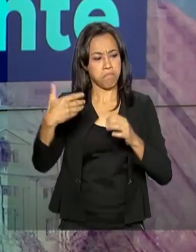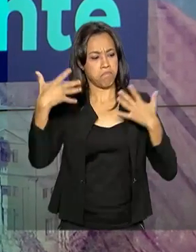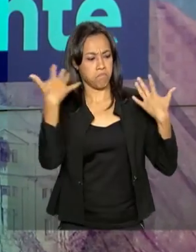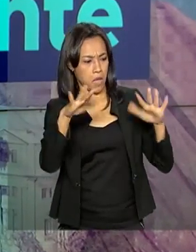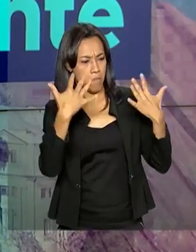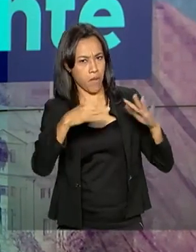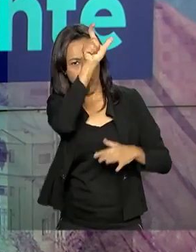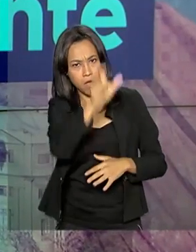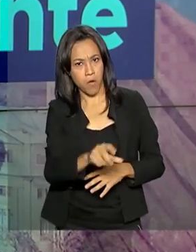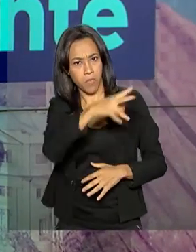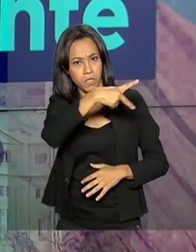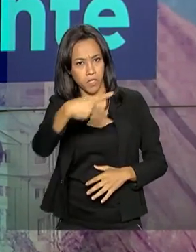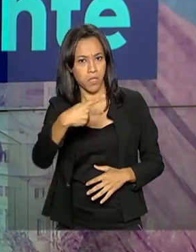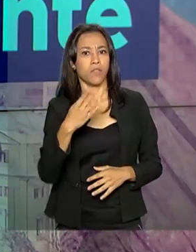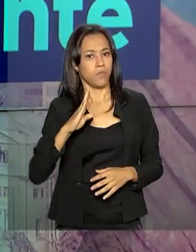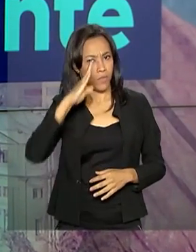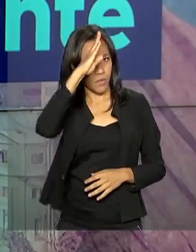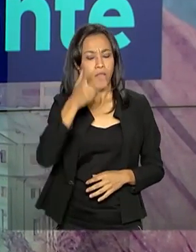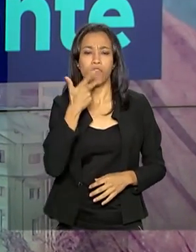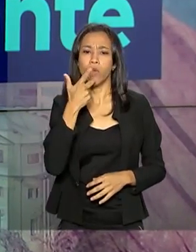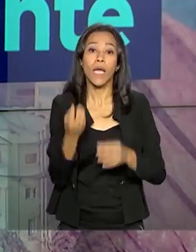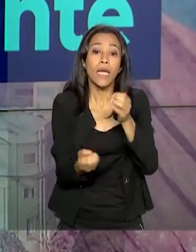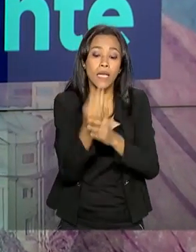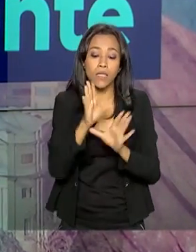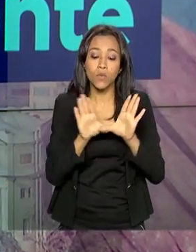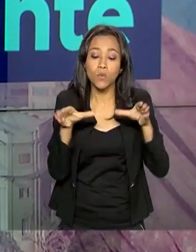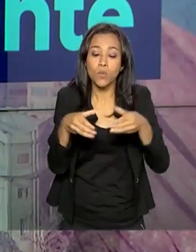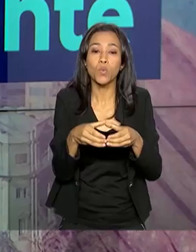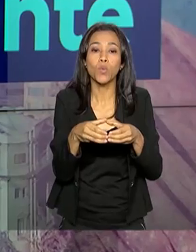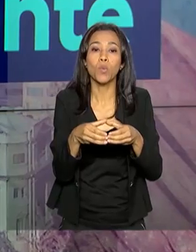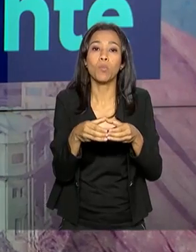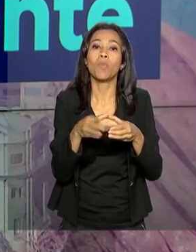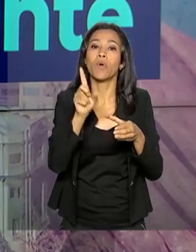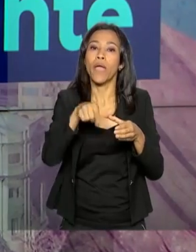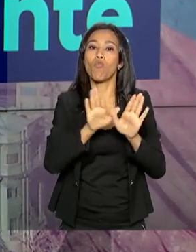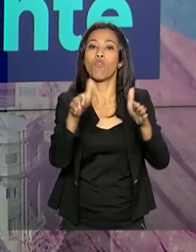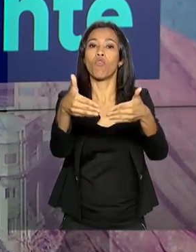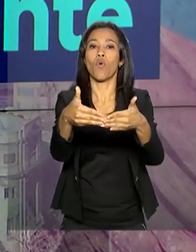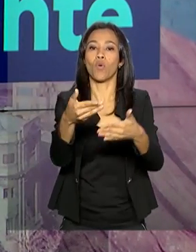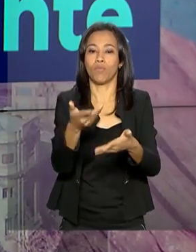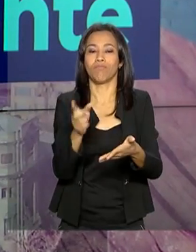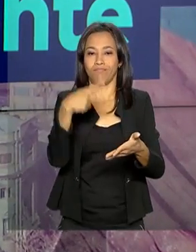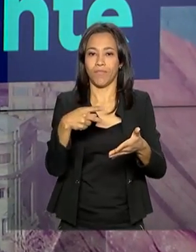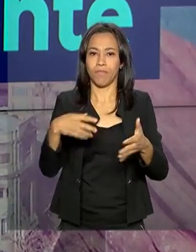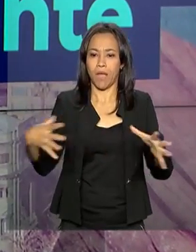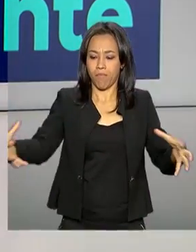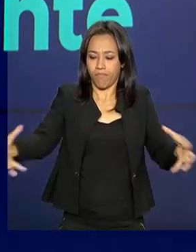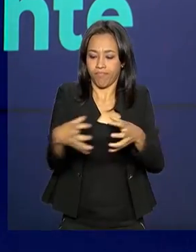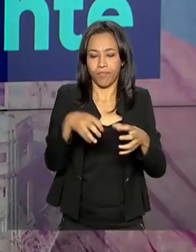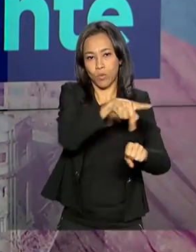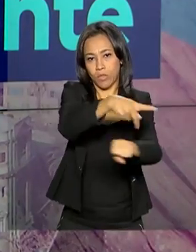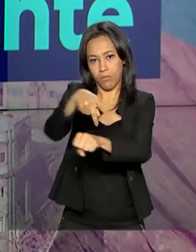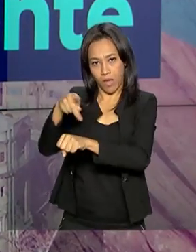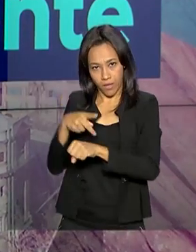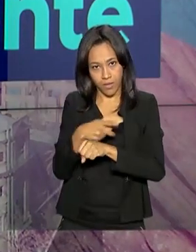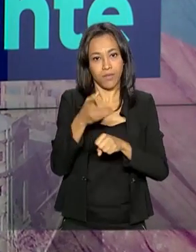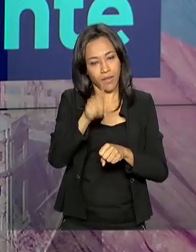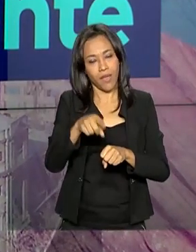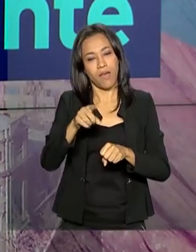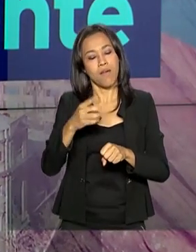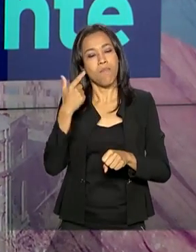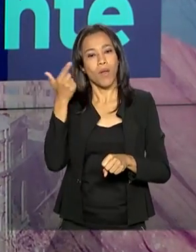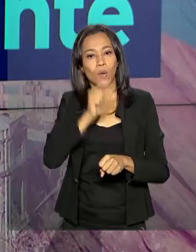eleições e reafirmou que a criação do PRO-Sul, Fórum de Integração entre os Países da América do Sul, foi feito para assumir os desafios do